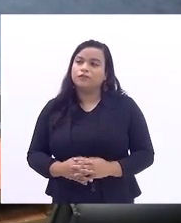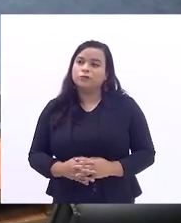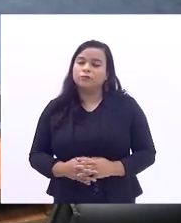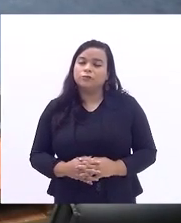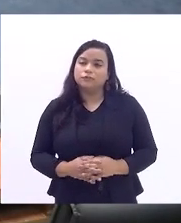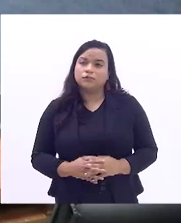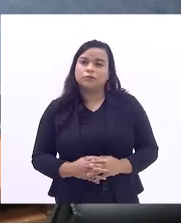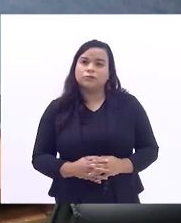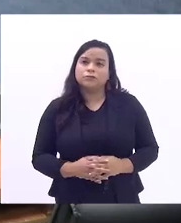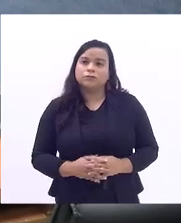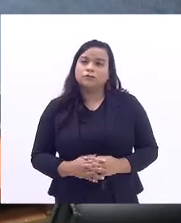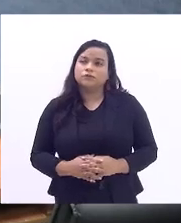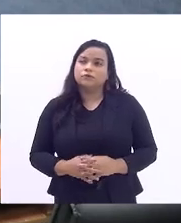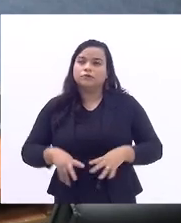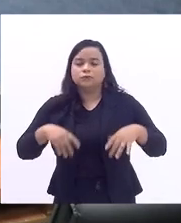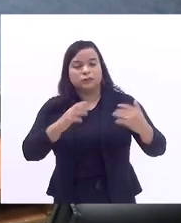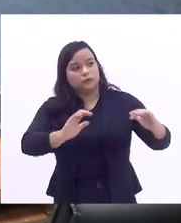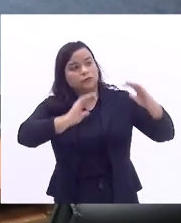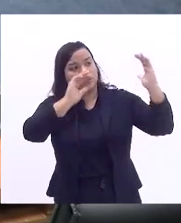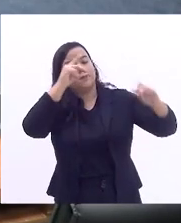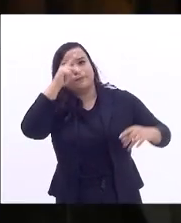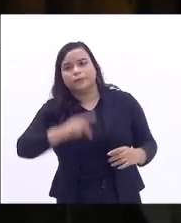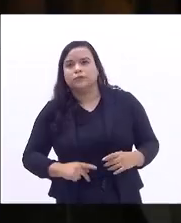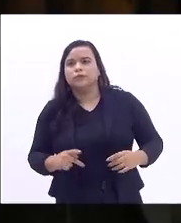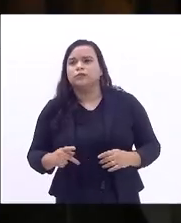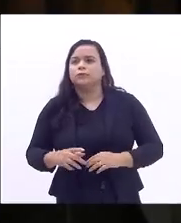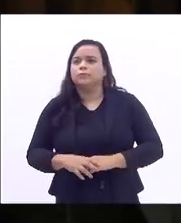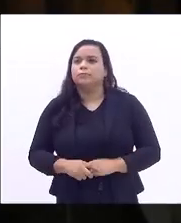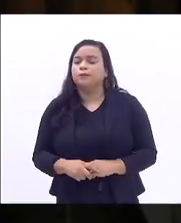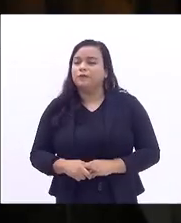a senhora Presidente